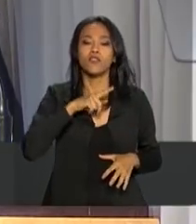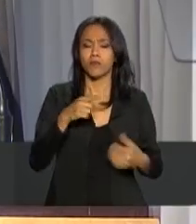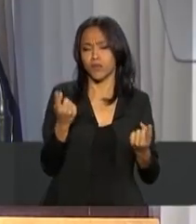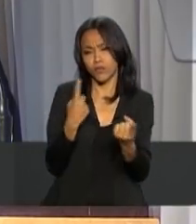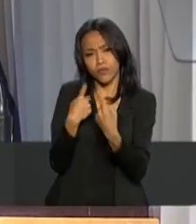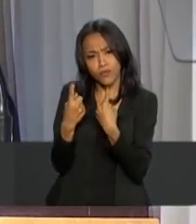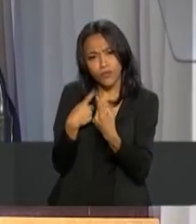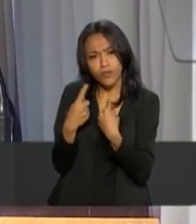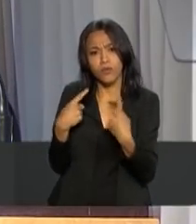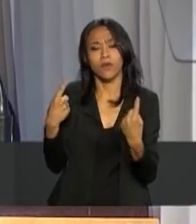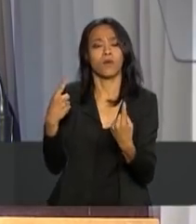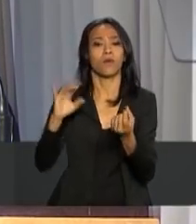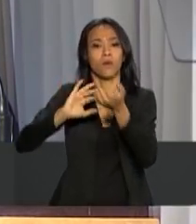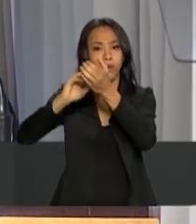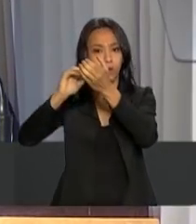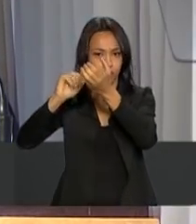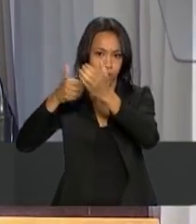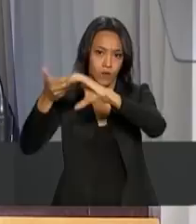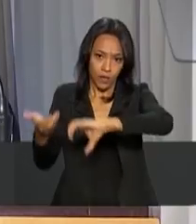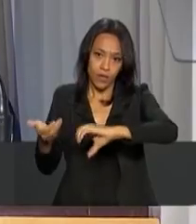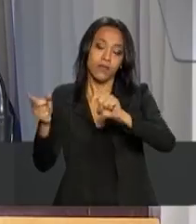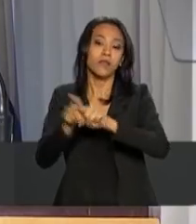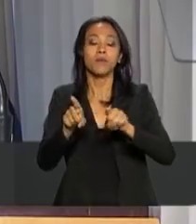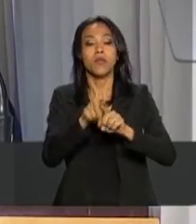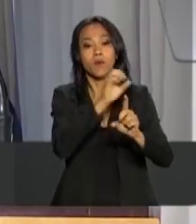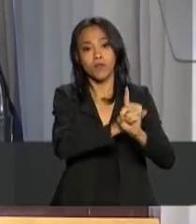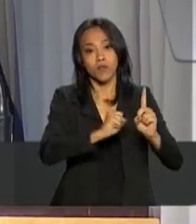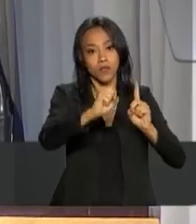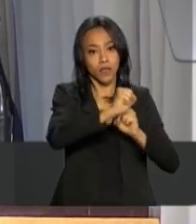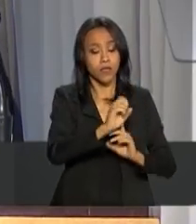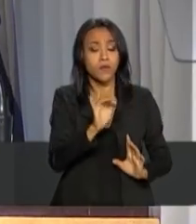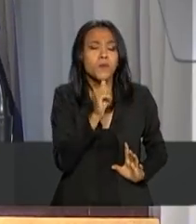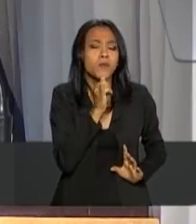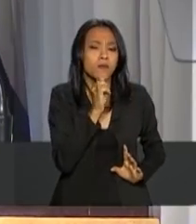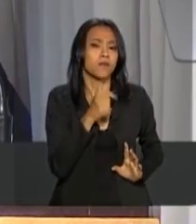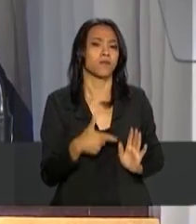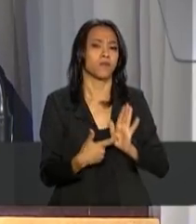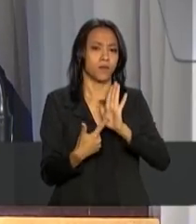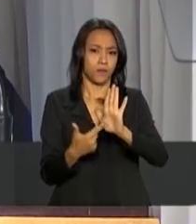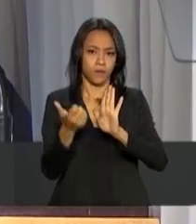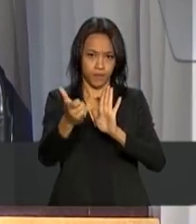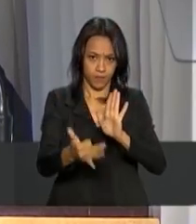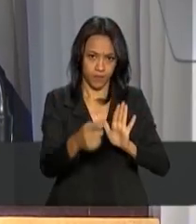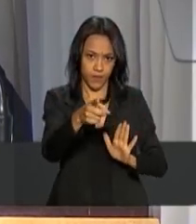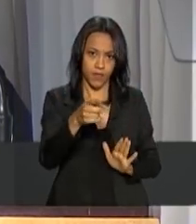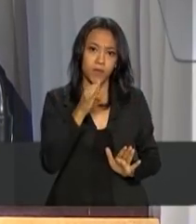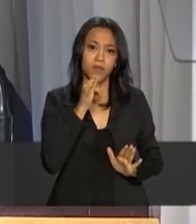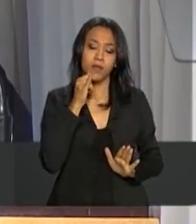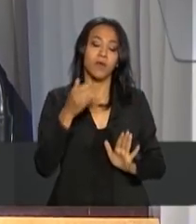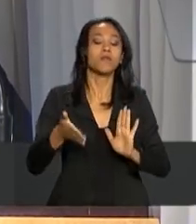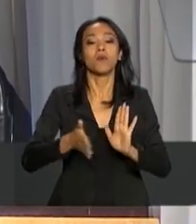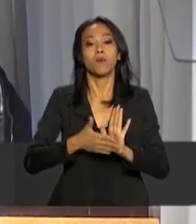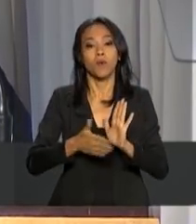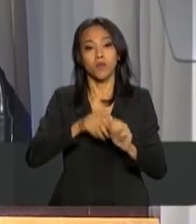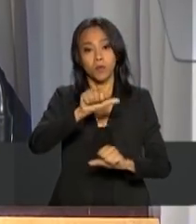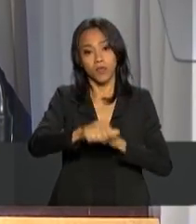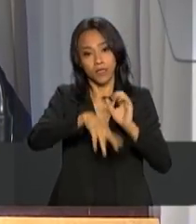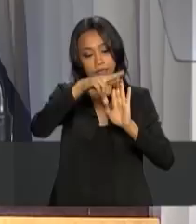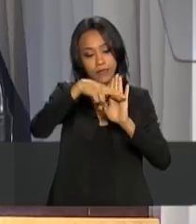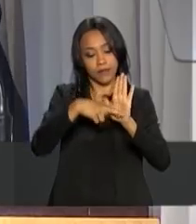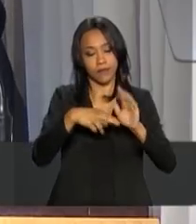Congresso, mas com a própria sociedade. E, para dar um exemplo do diálogo com a sociedade, eu quero me reportar à reforma trabalhista, que aqui foi